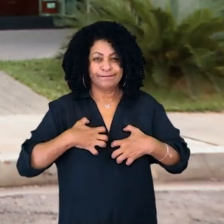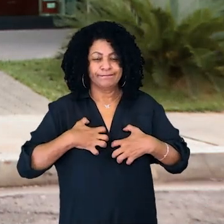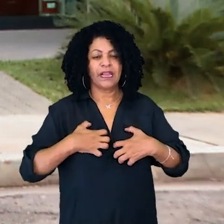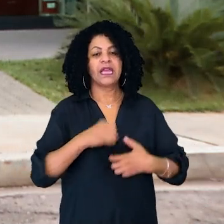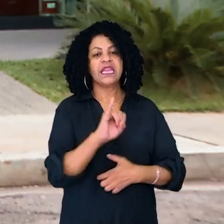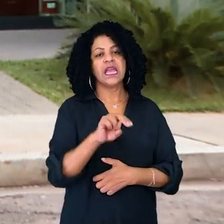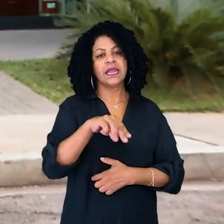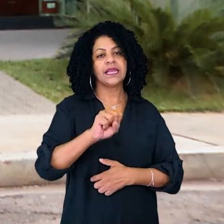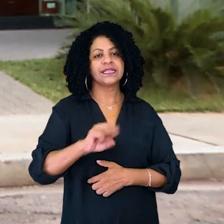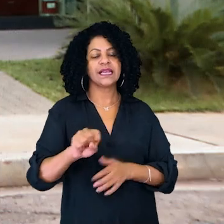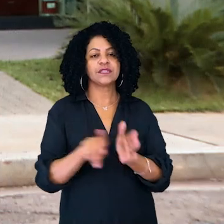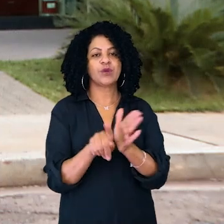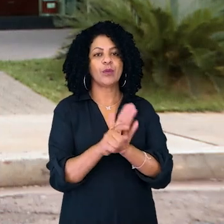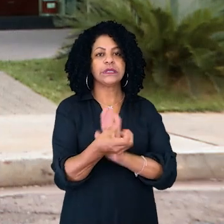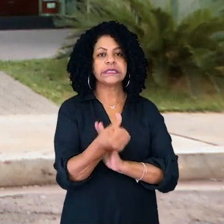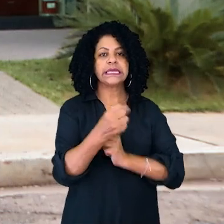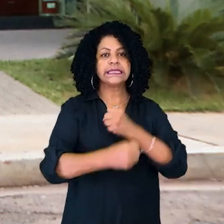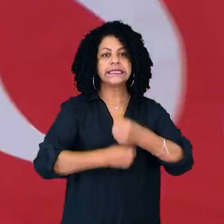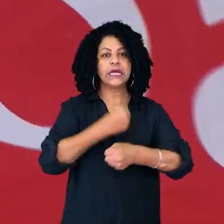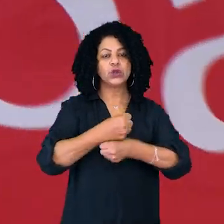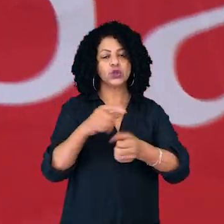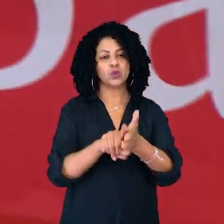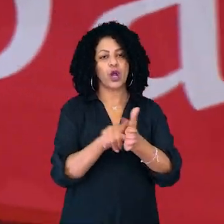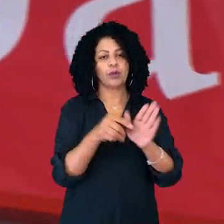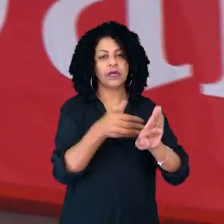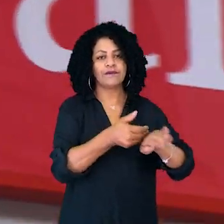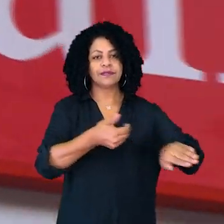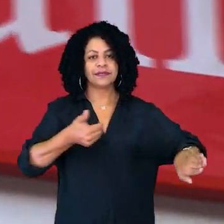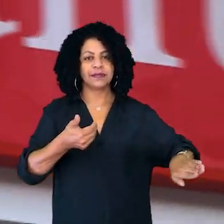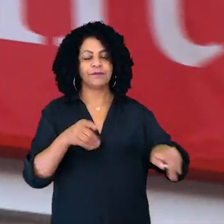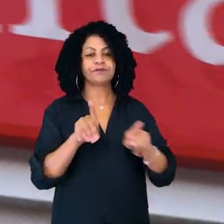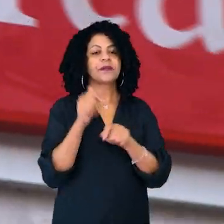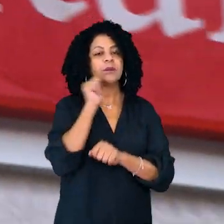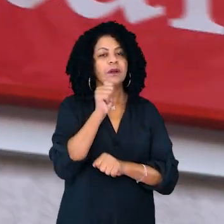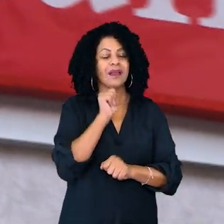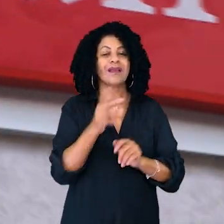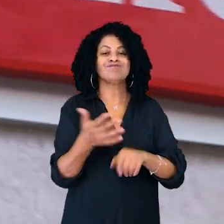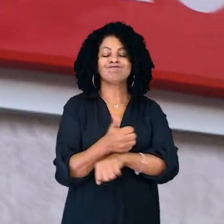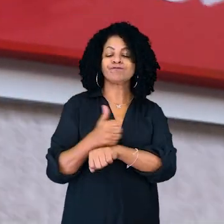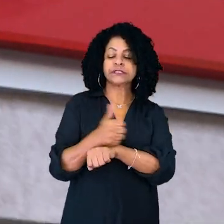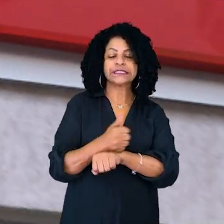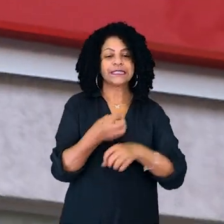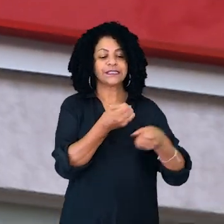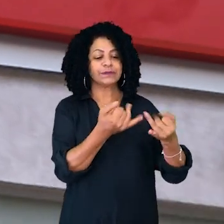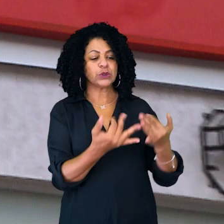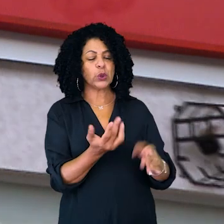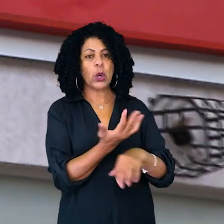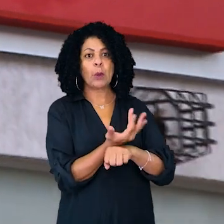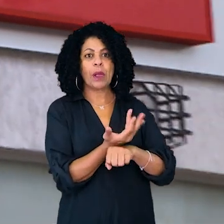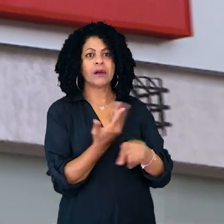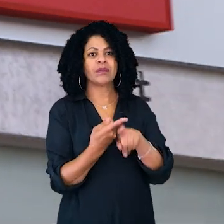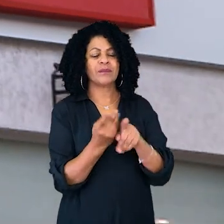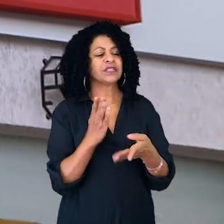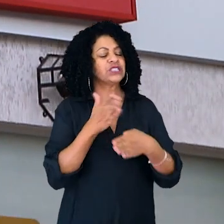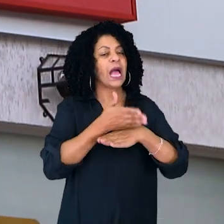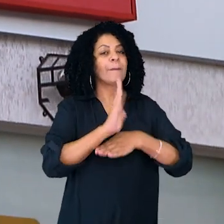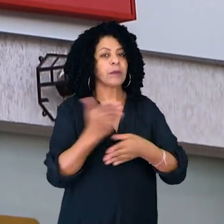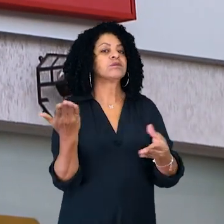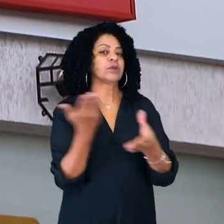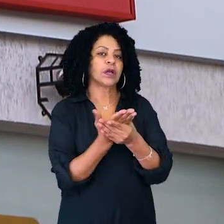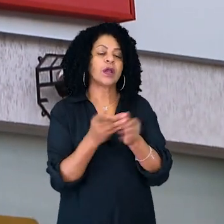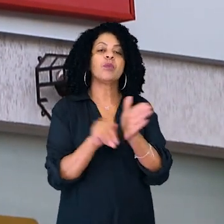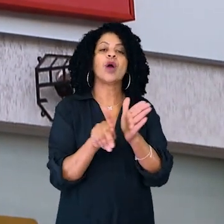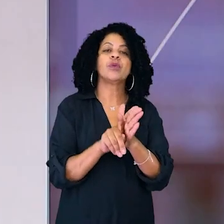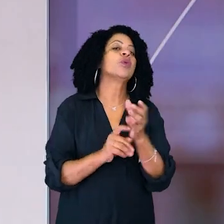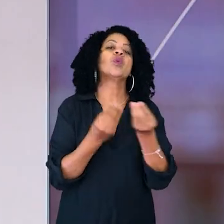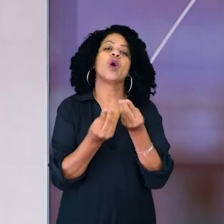pelo INSS por 6 anos. No fim da licença, a profissional informou ao banco que havia entrado com ação na